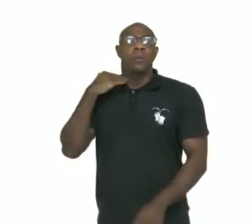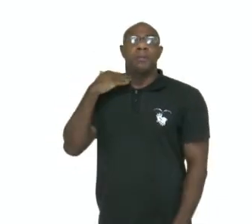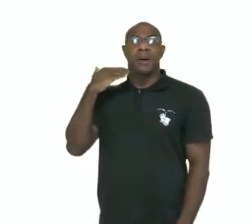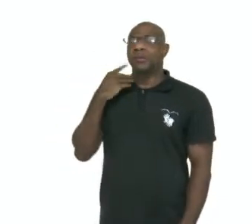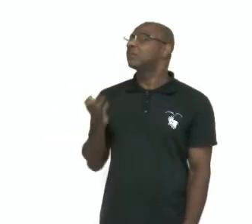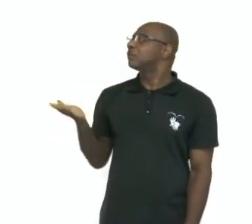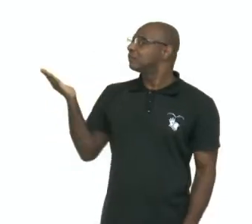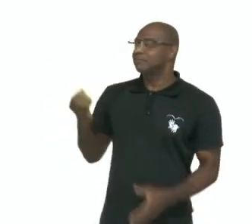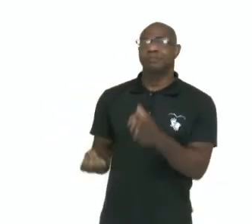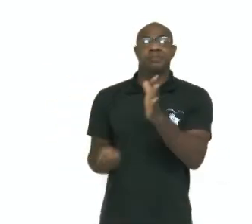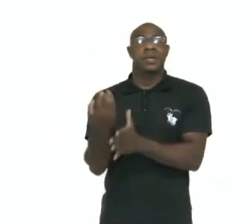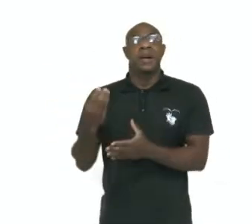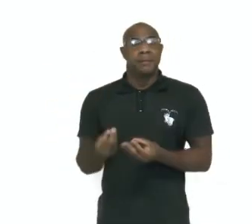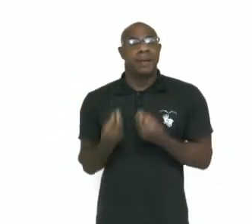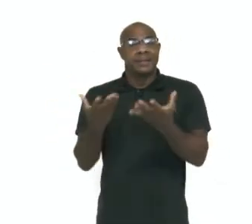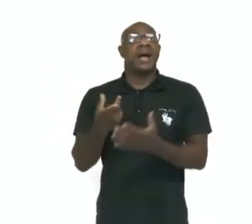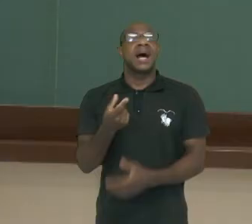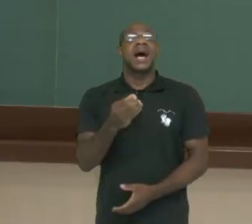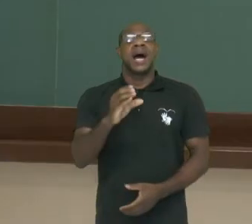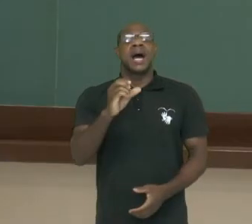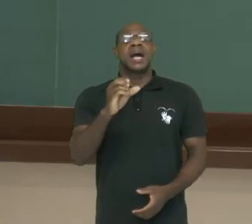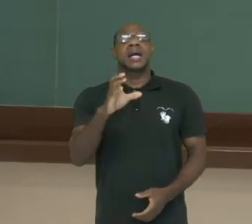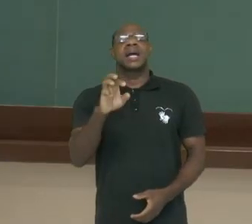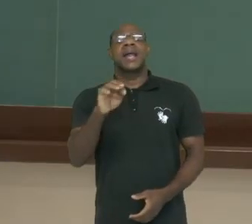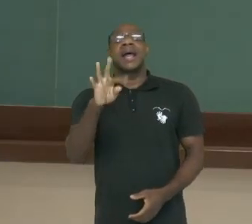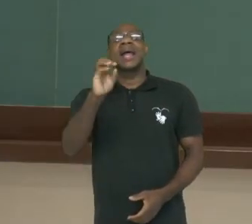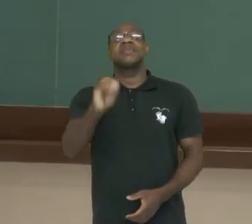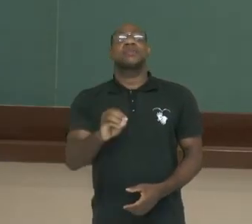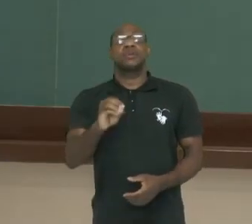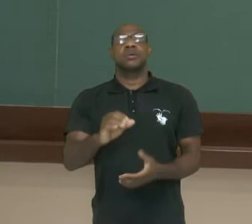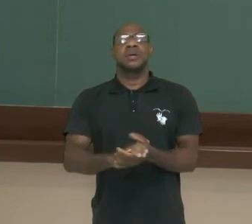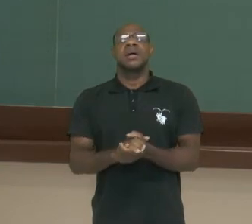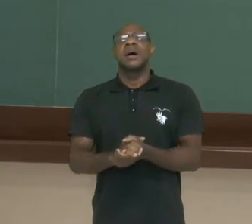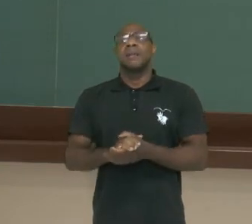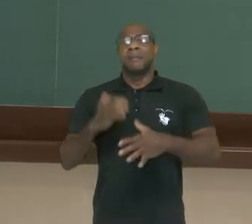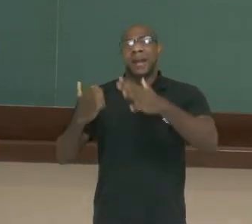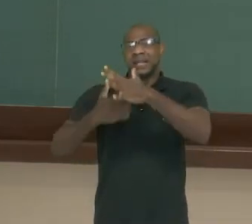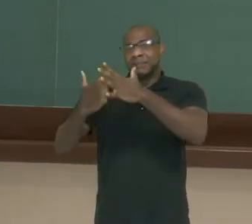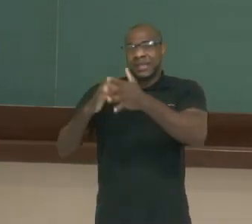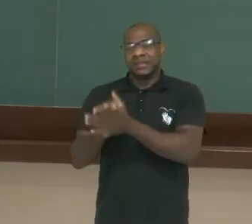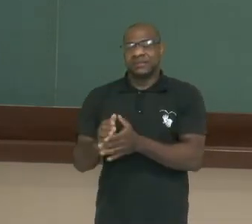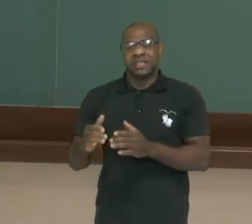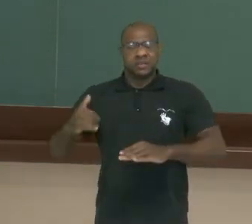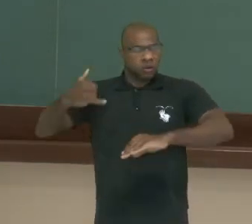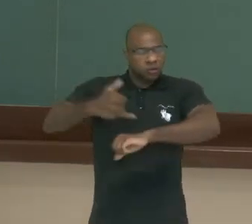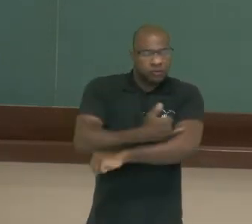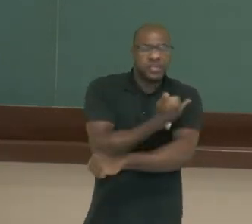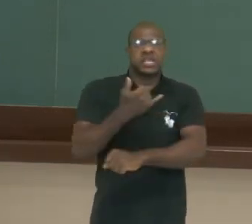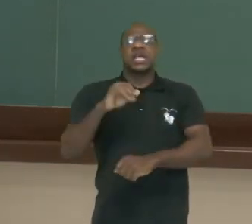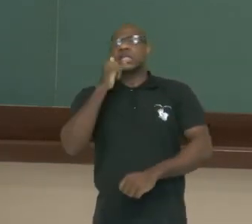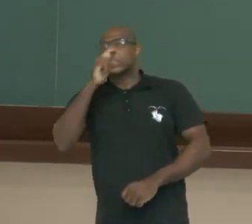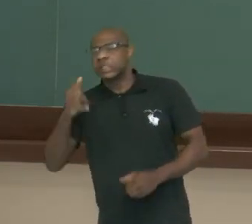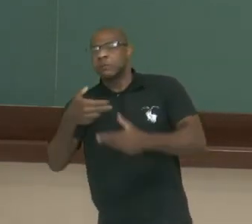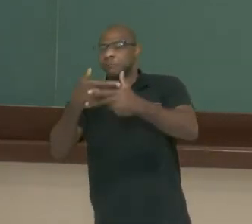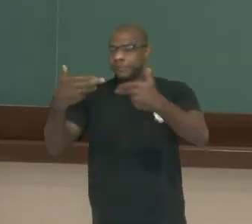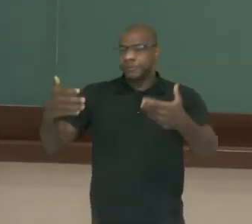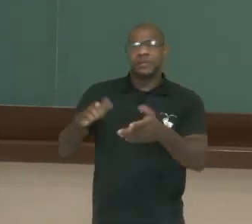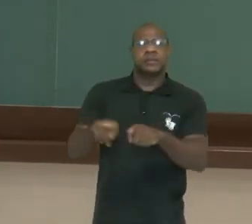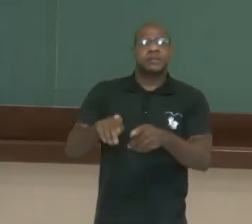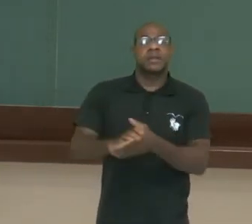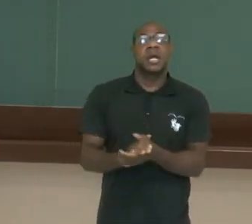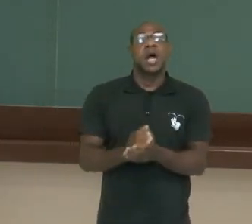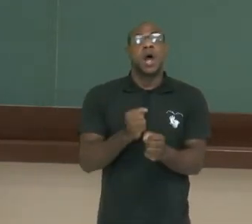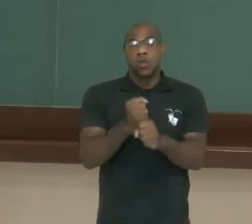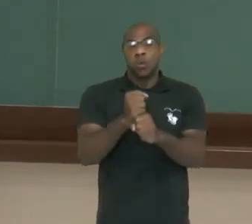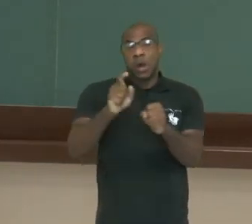para oferecer créditos para os setores de portos, rodovias, setor elétrico. E no ano seguinte, dentro